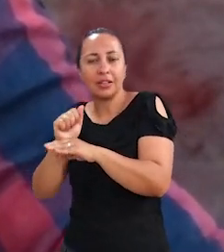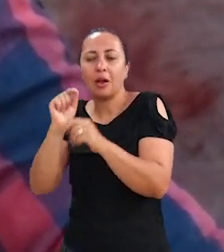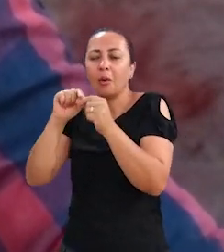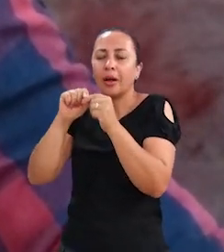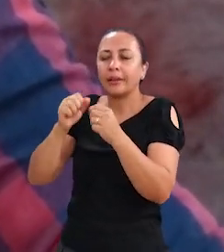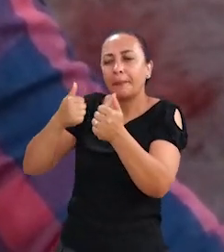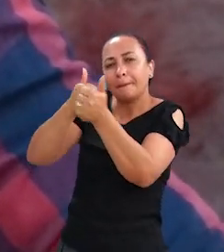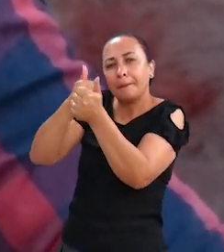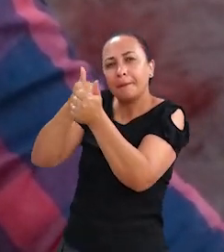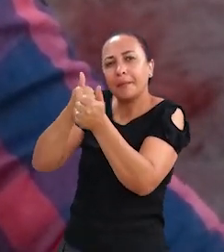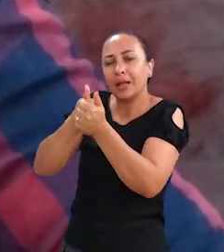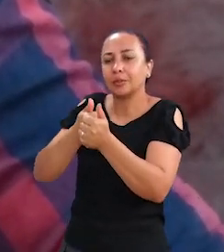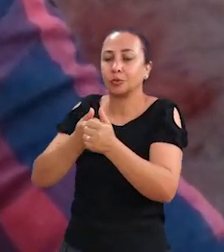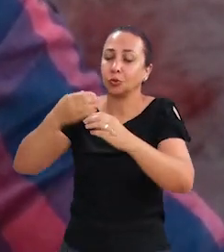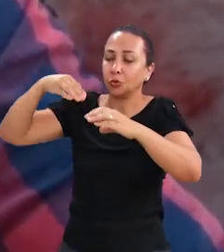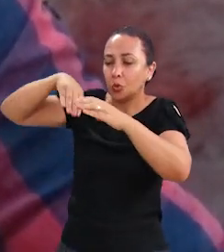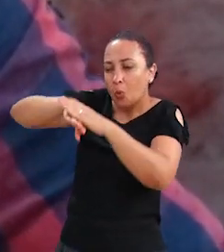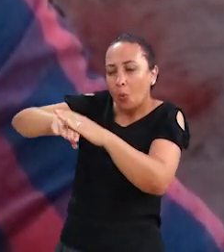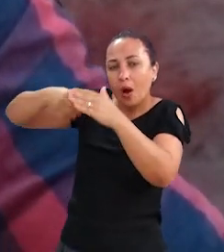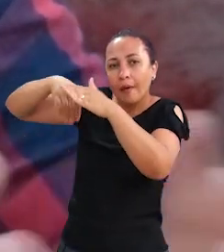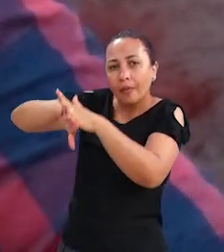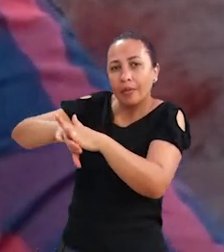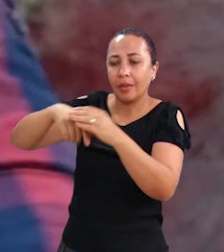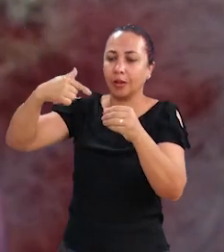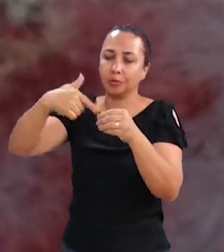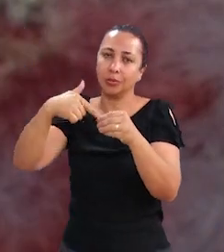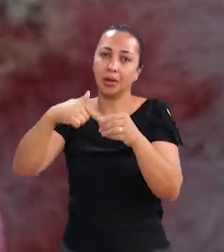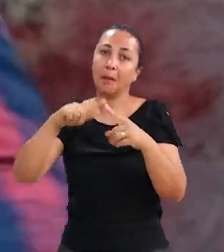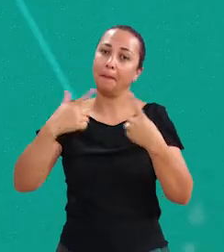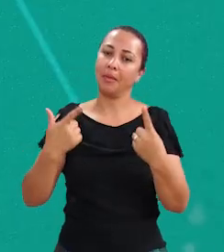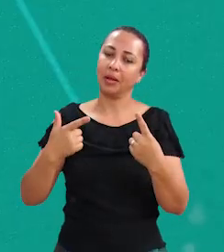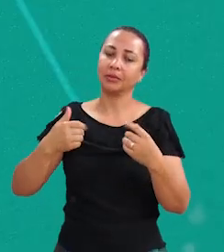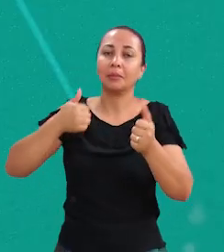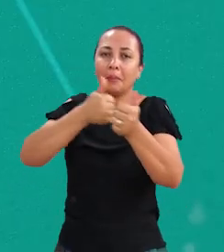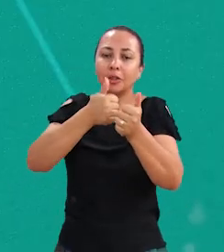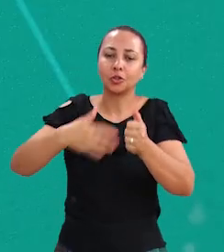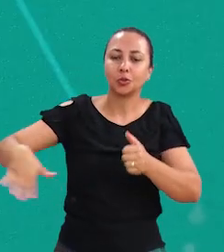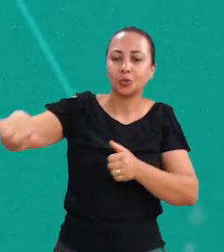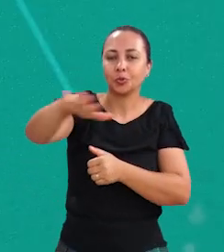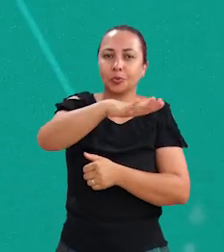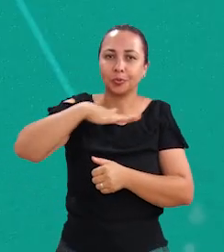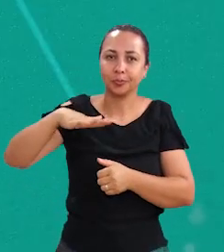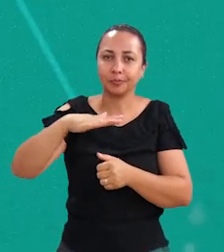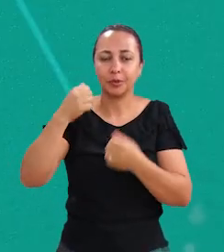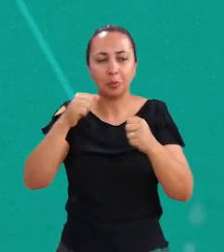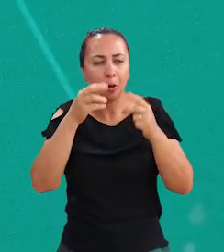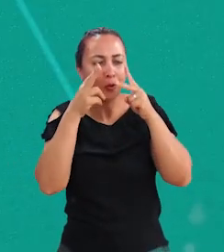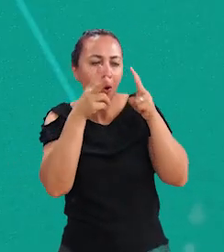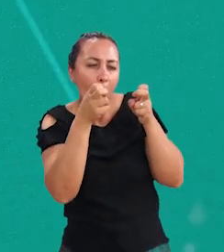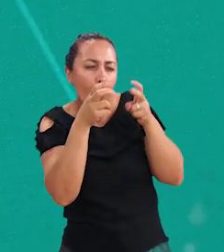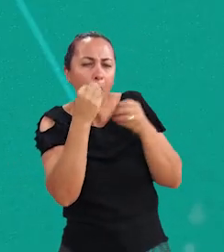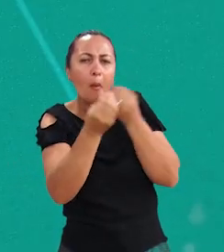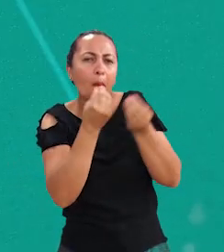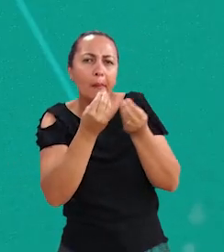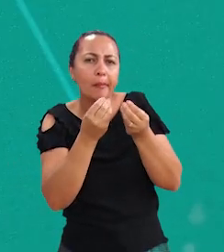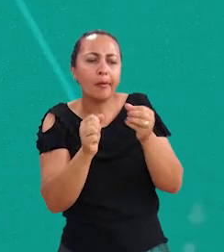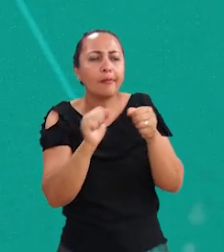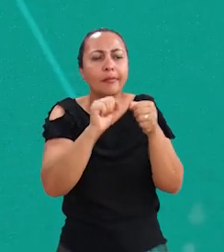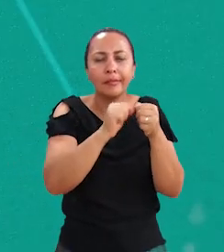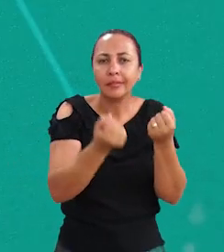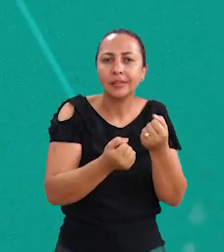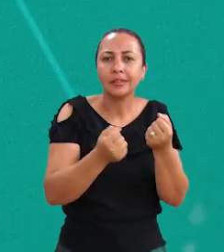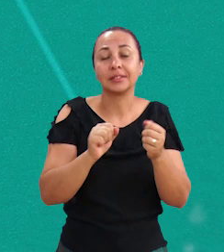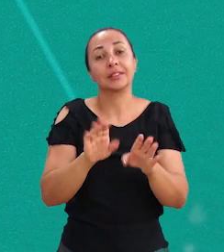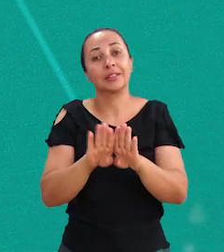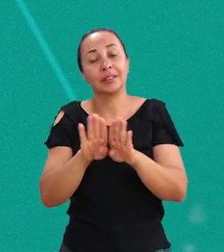as cavernas é aquilo que há de mais próximo de um reservatório de petróleo, só que em superfície. Você pode ver como é que aquele se formou, estudar como aquele